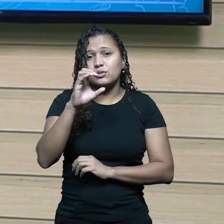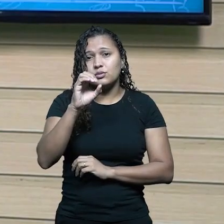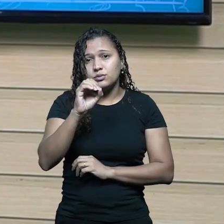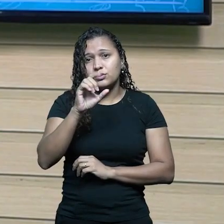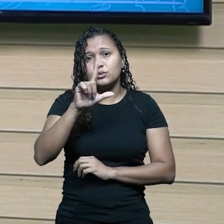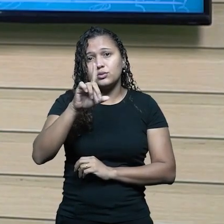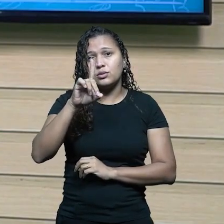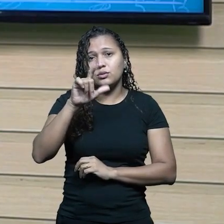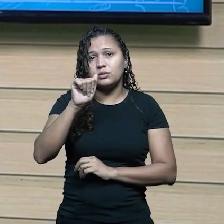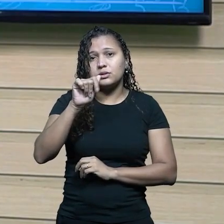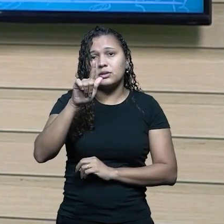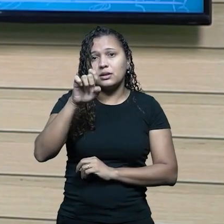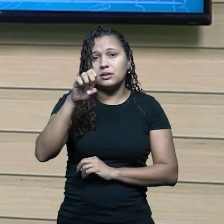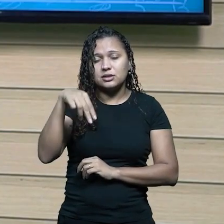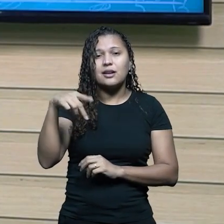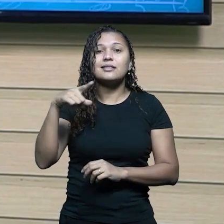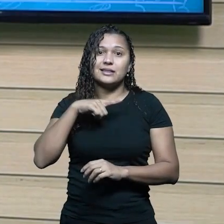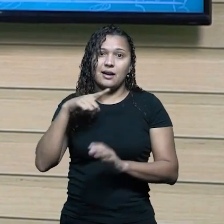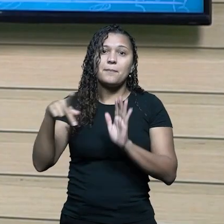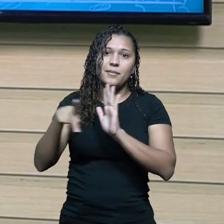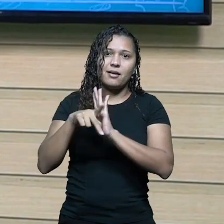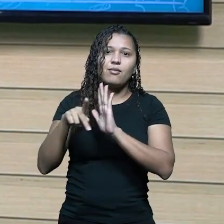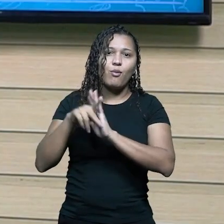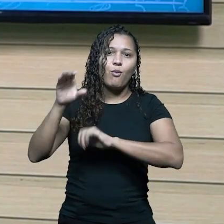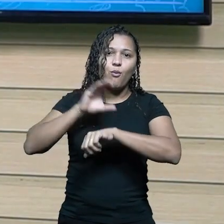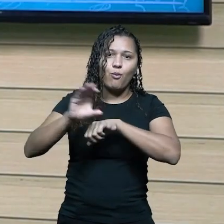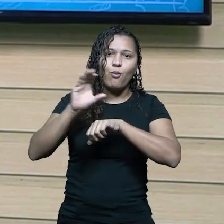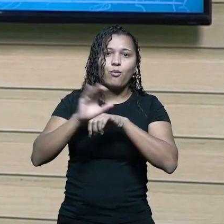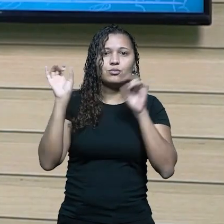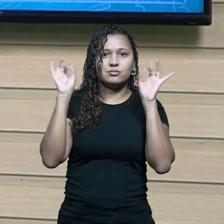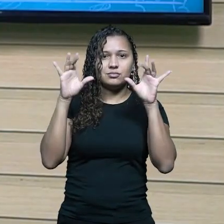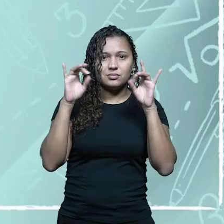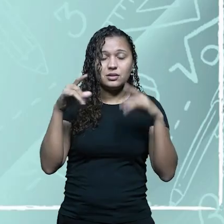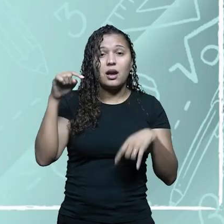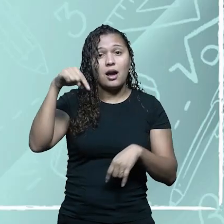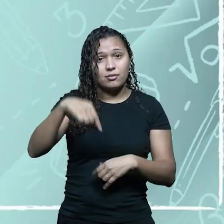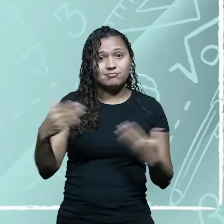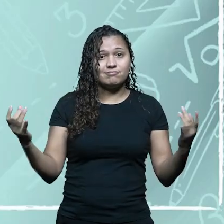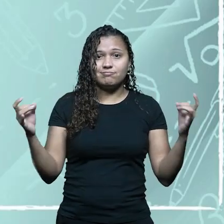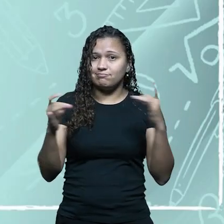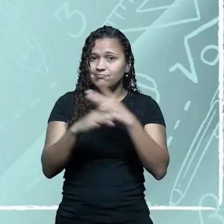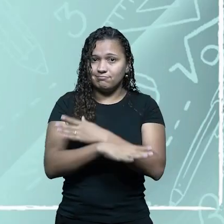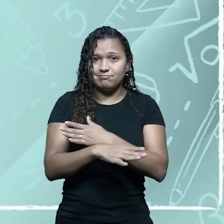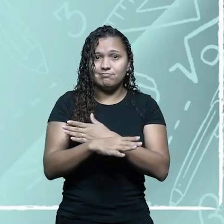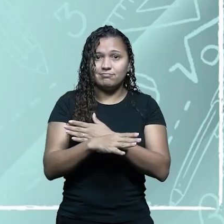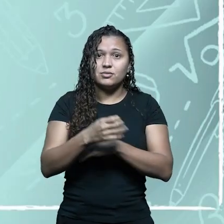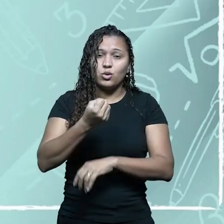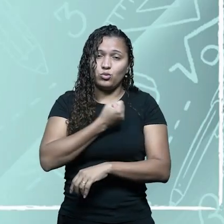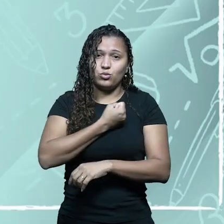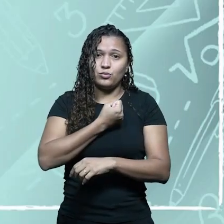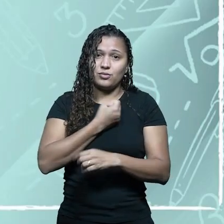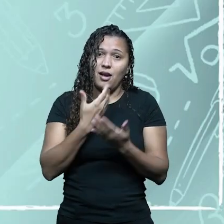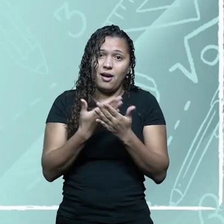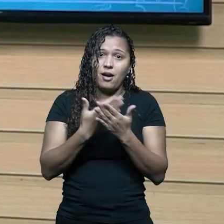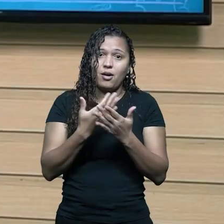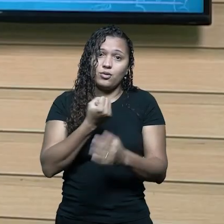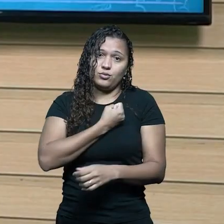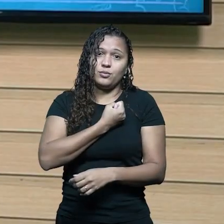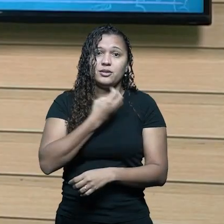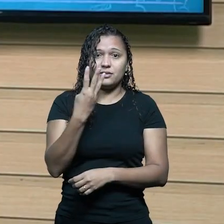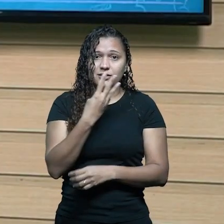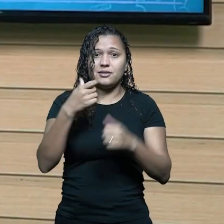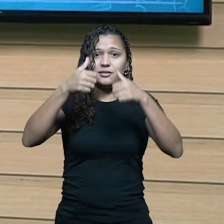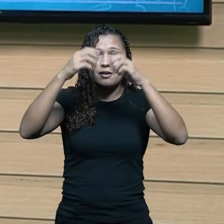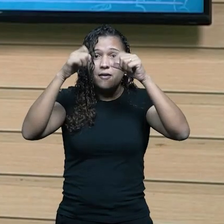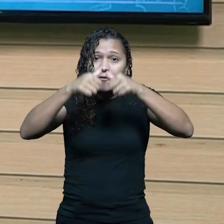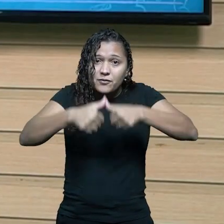conteúdo de soldagem é feito dentro de um curso específico de soldagem. Aqui a gente encerra a nossa terceira aula. Você